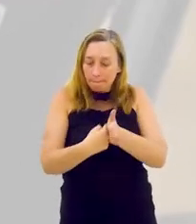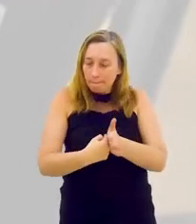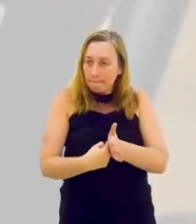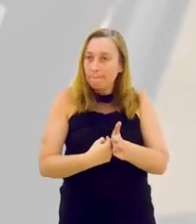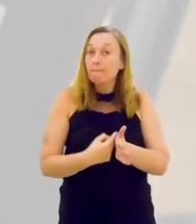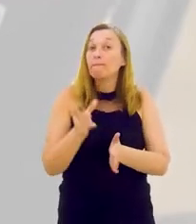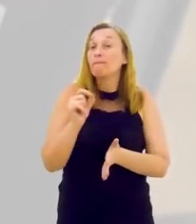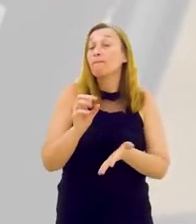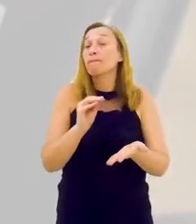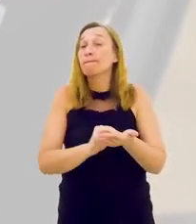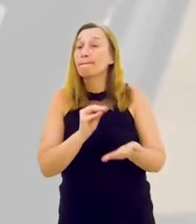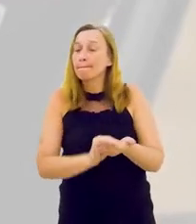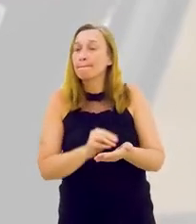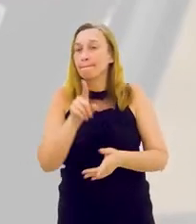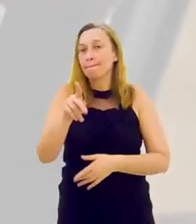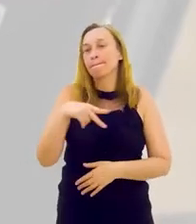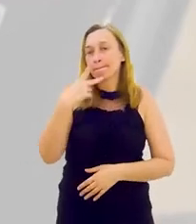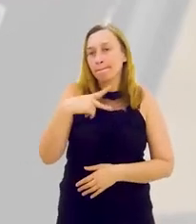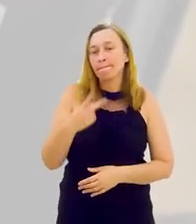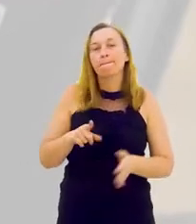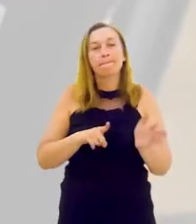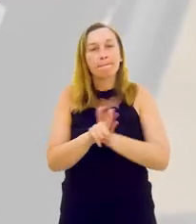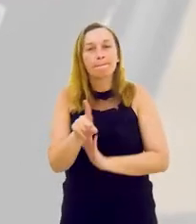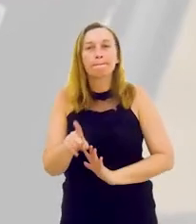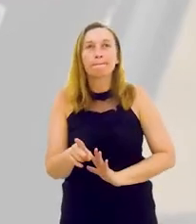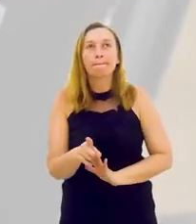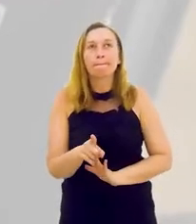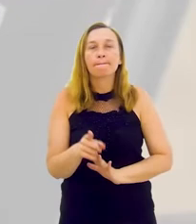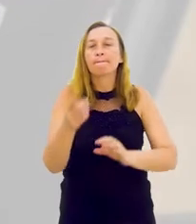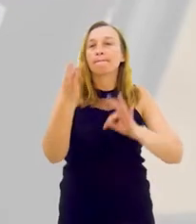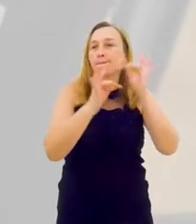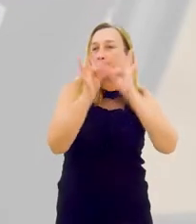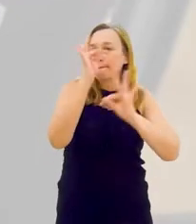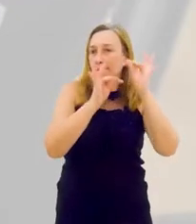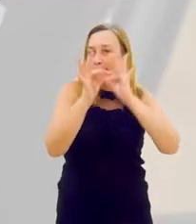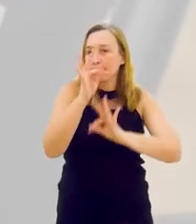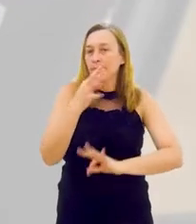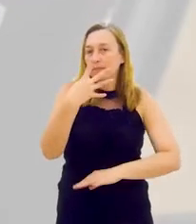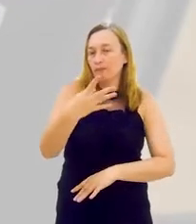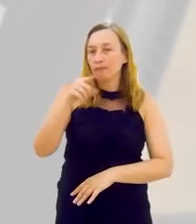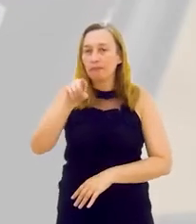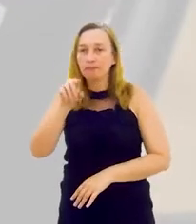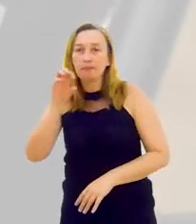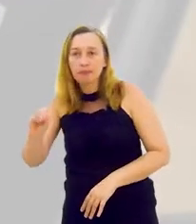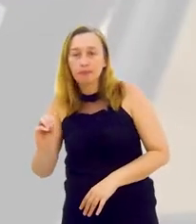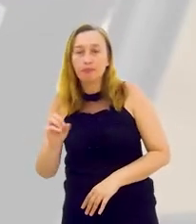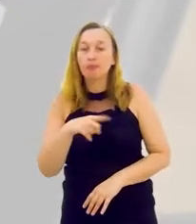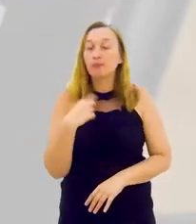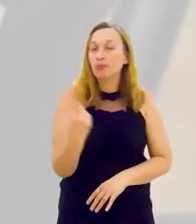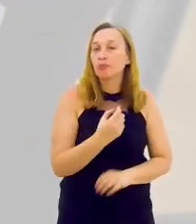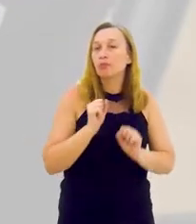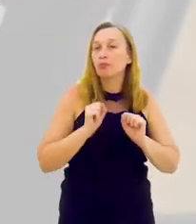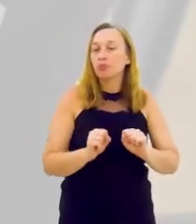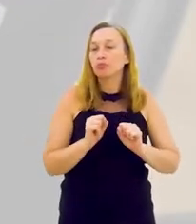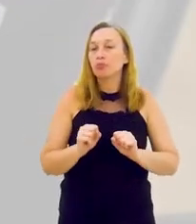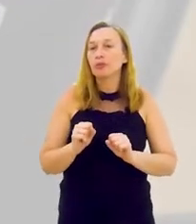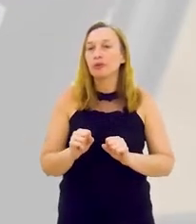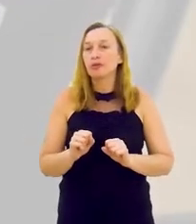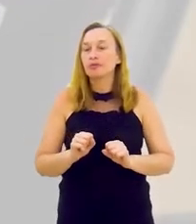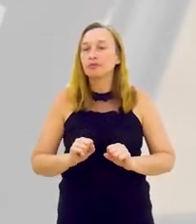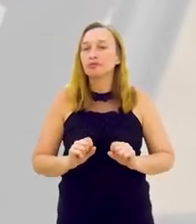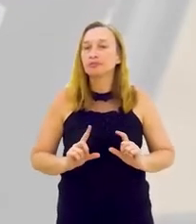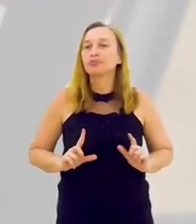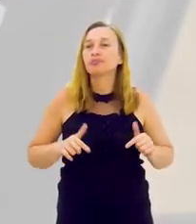olhe o que está faltando. Como você acabou de falar, uma pergunta sobre as tecnologias do 4.0. Vamos ver o que a gente pode nos